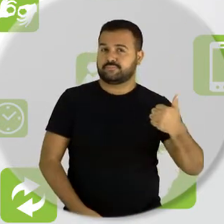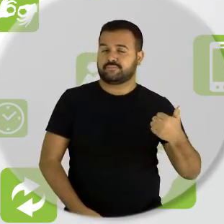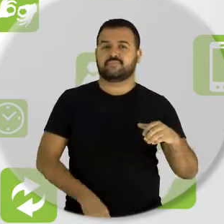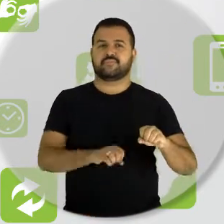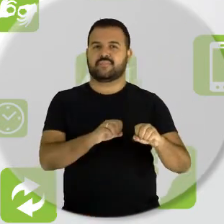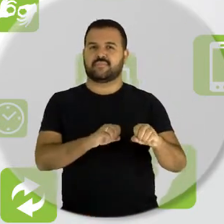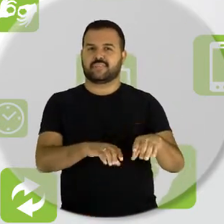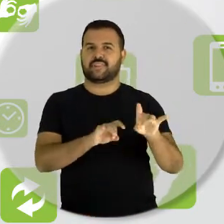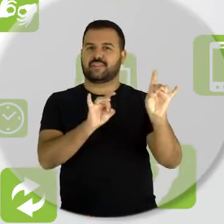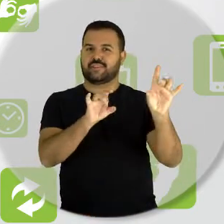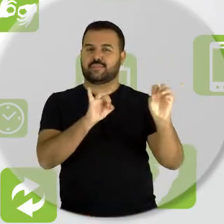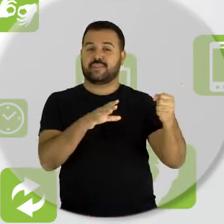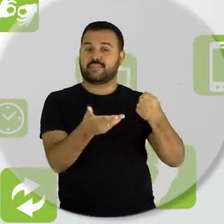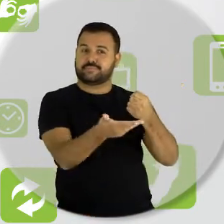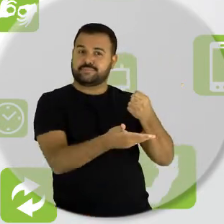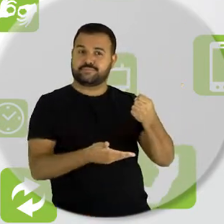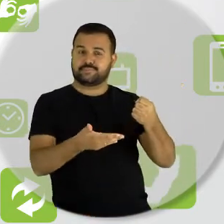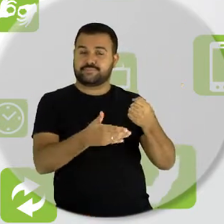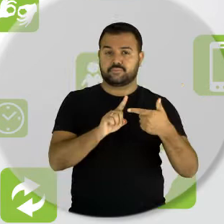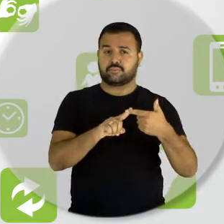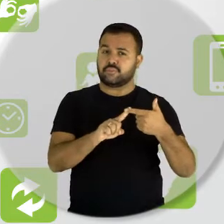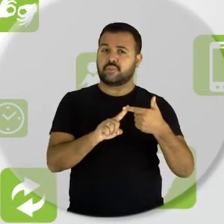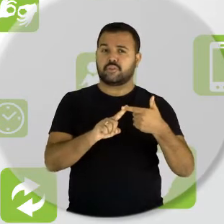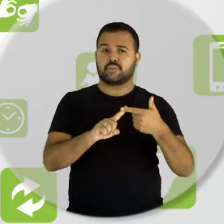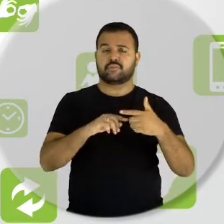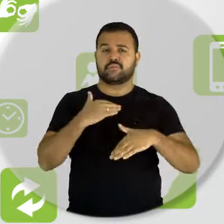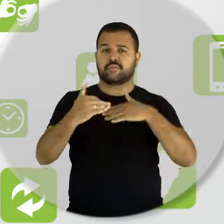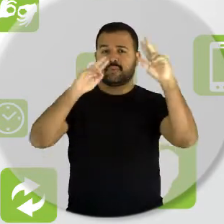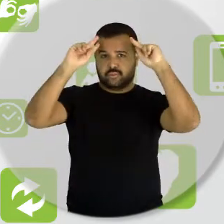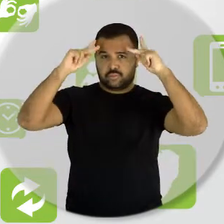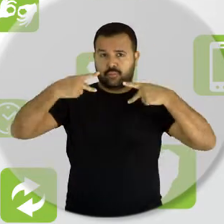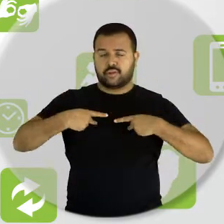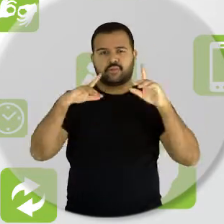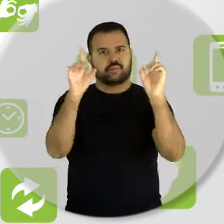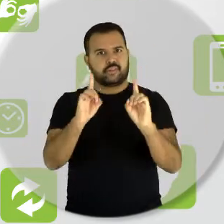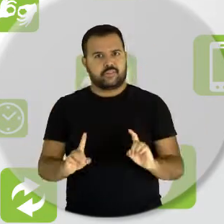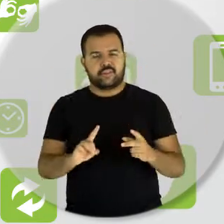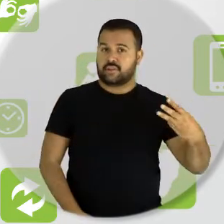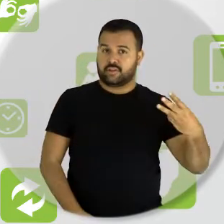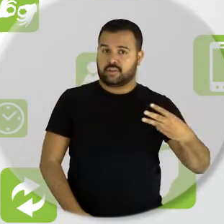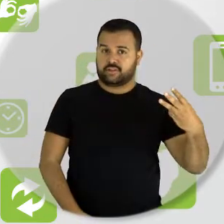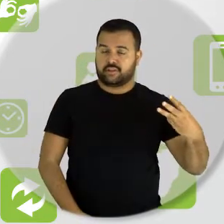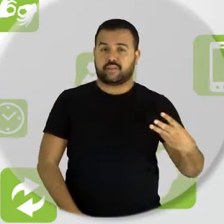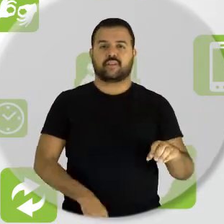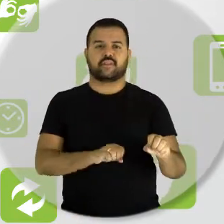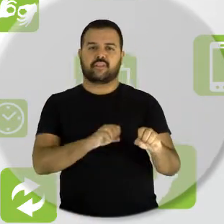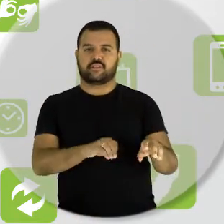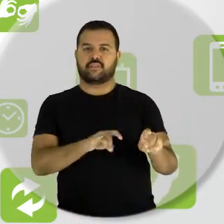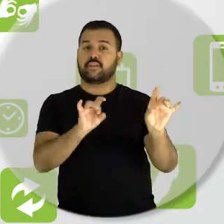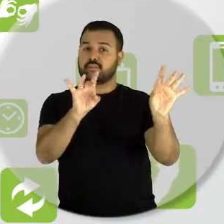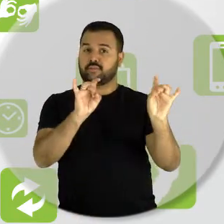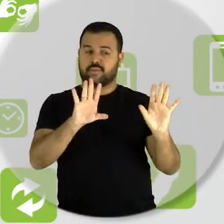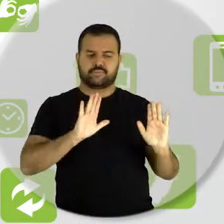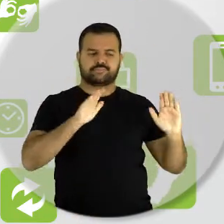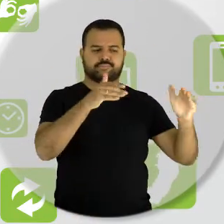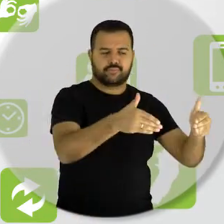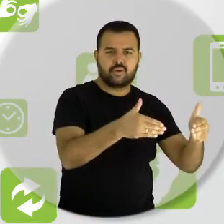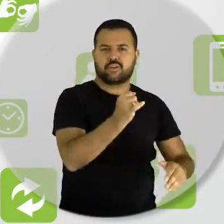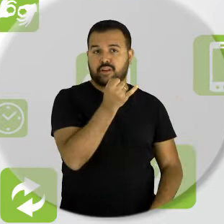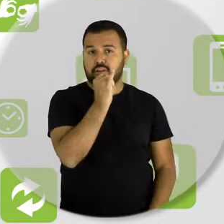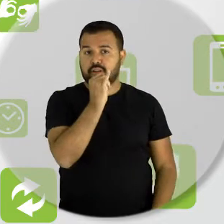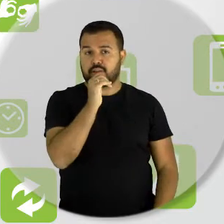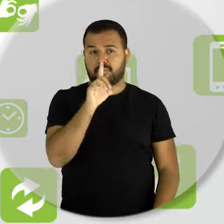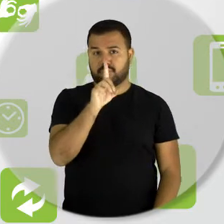deficiência, o público-alvo da educação especial, como deficiência intelectual, transtornos globais do desenvolvimento,